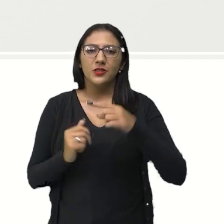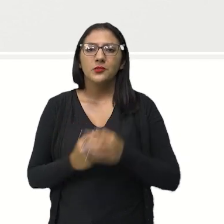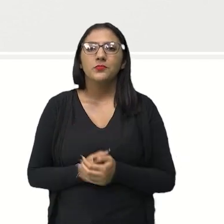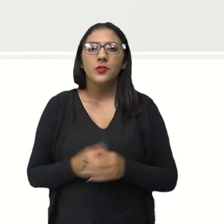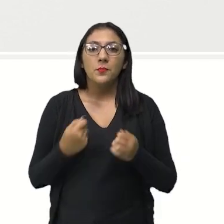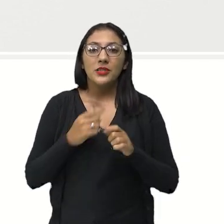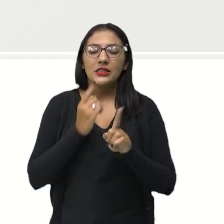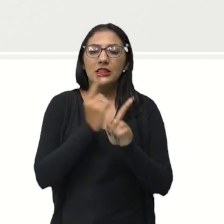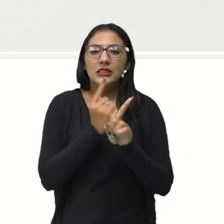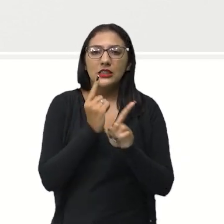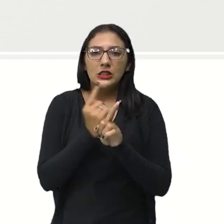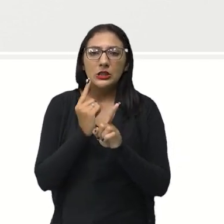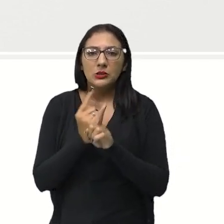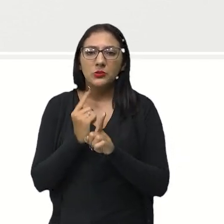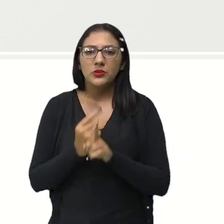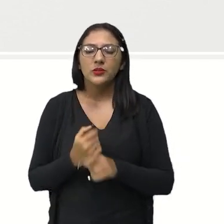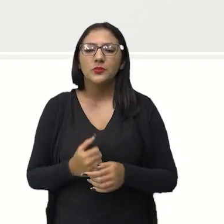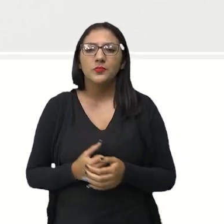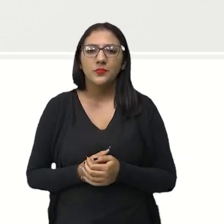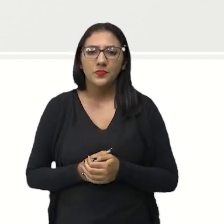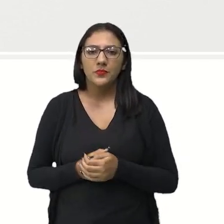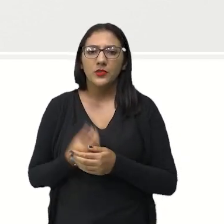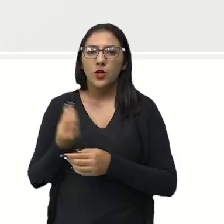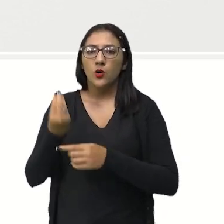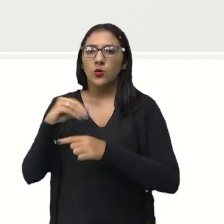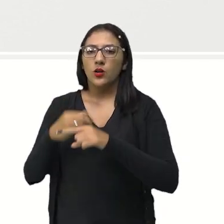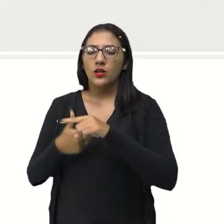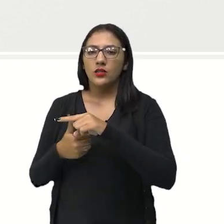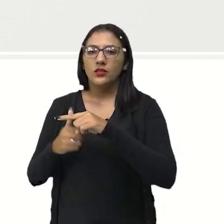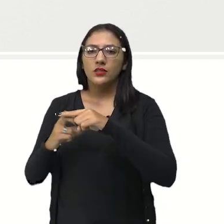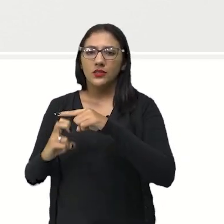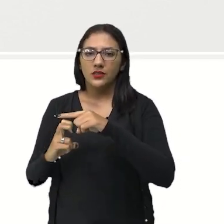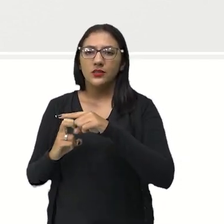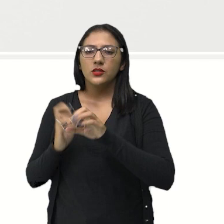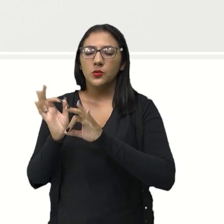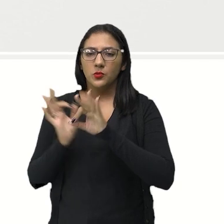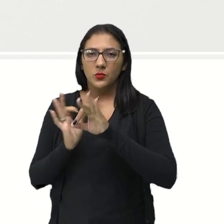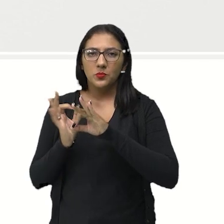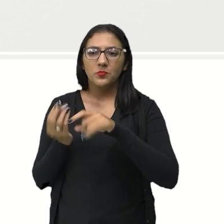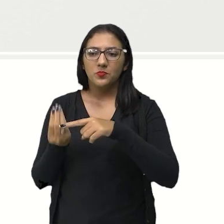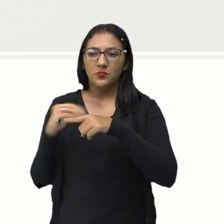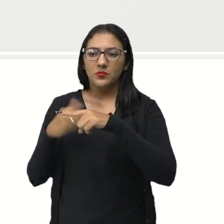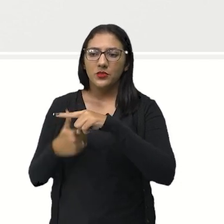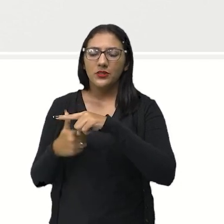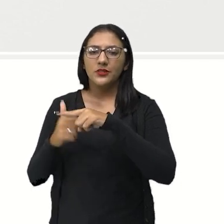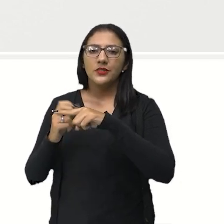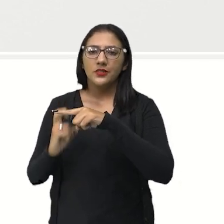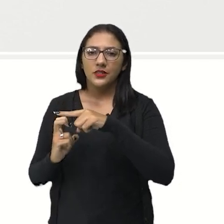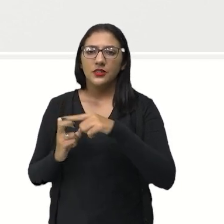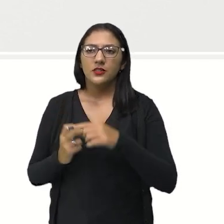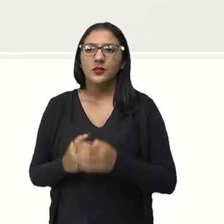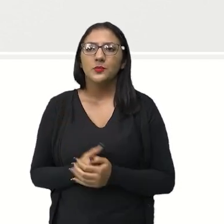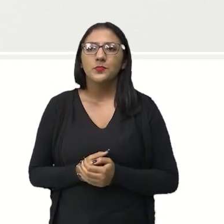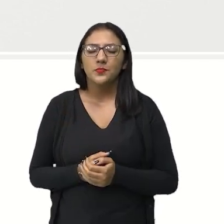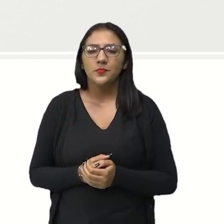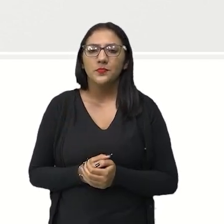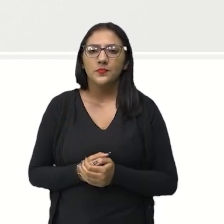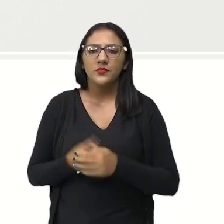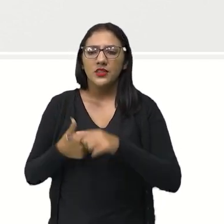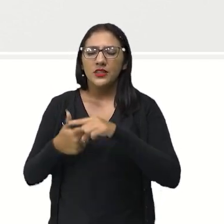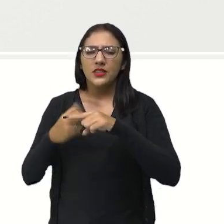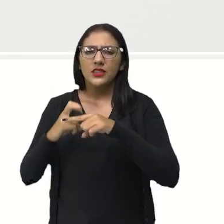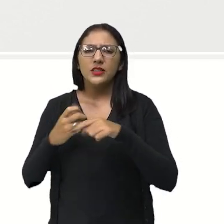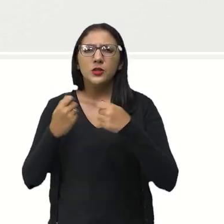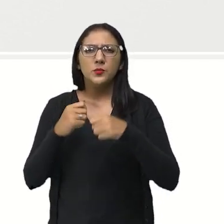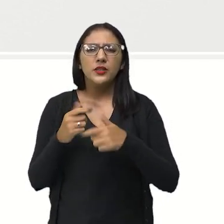que buscar o MMC entre 3 e 5, tá bom? Eu já estou adiantando aqui, que é 15. 15 nós vamos